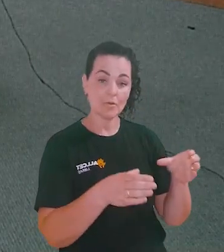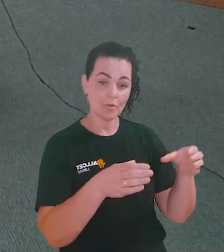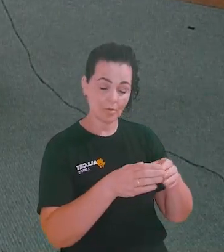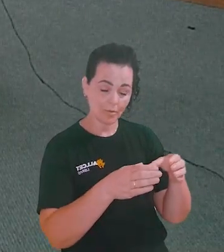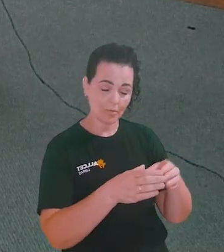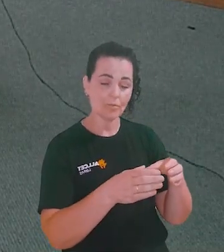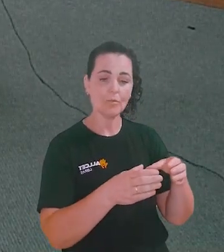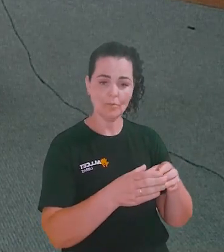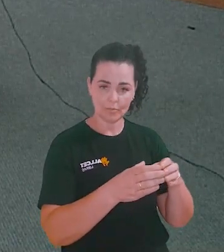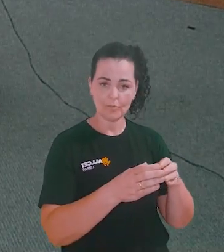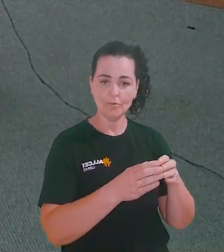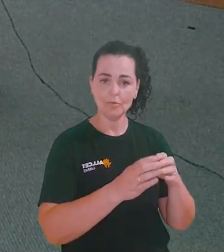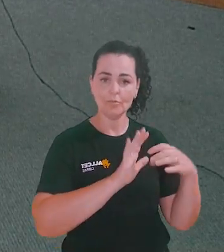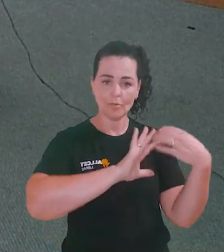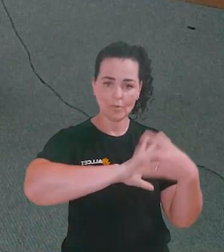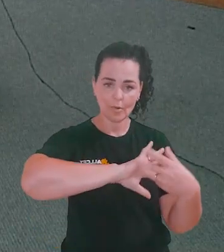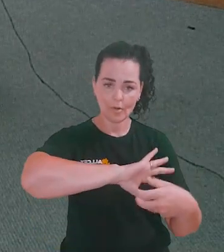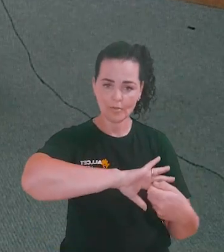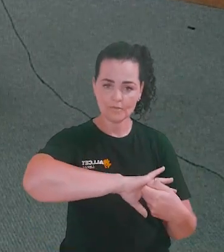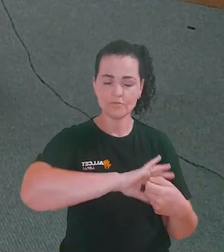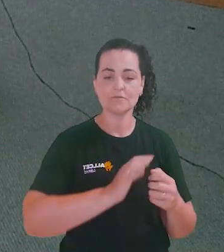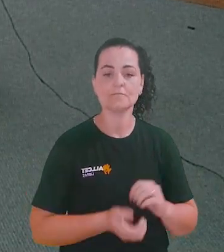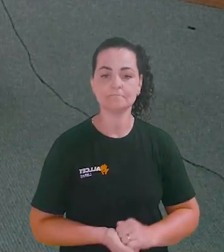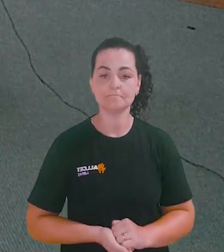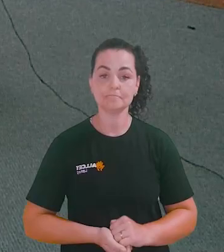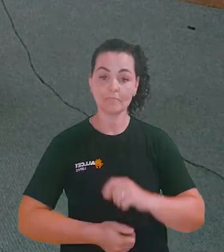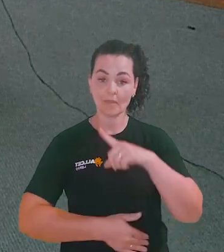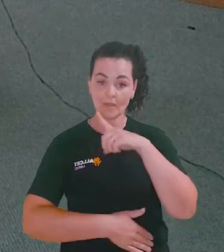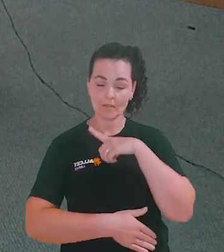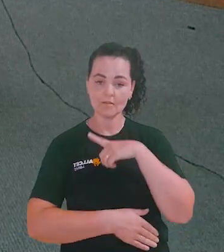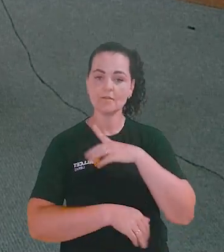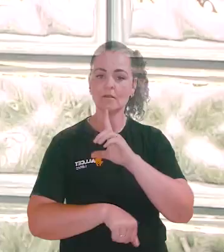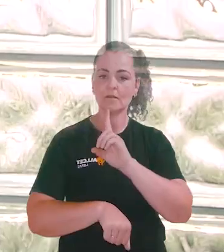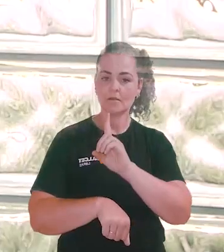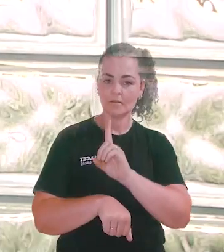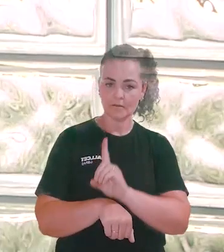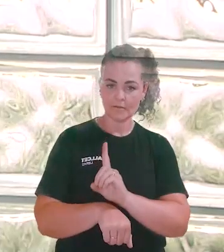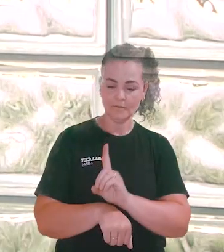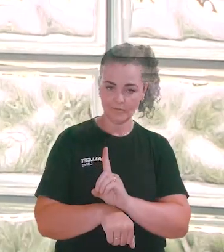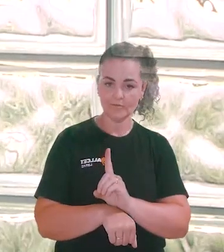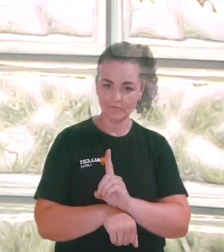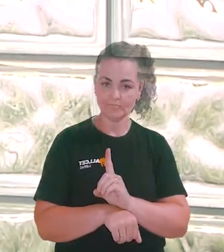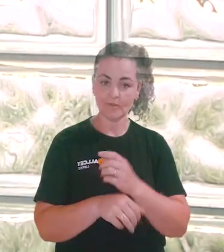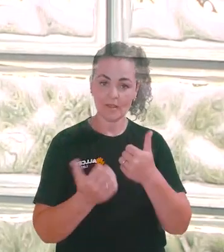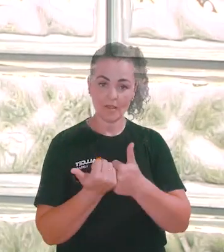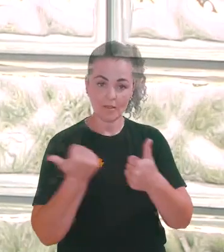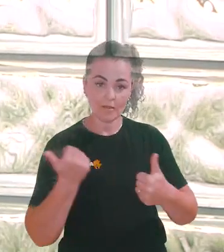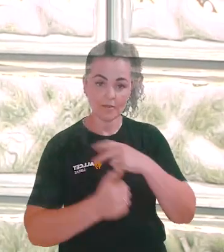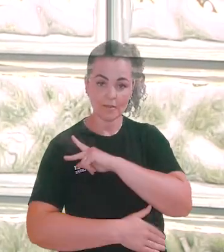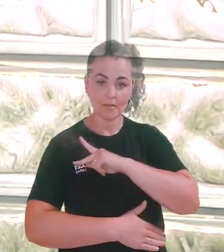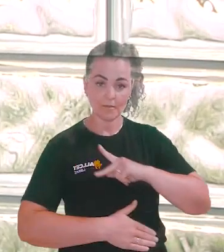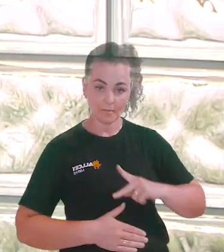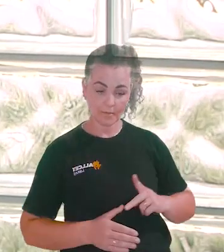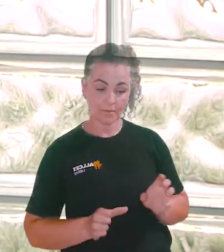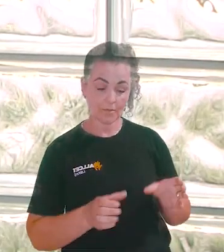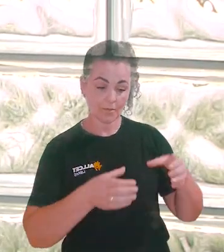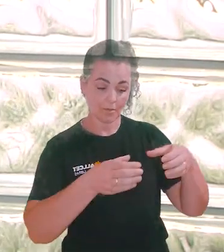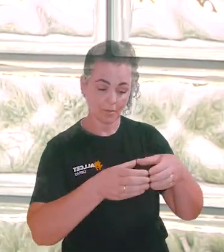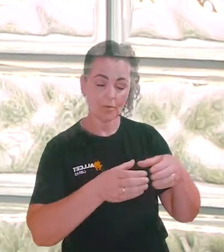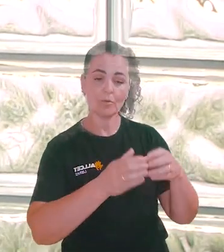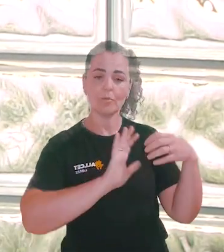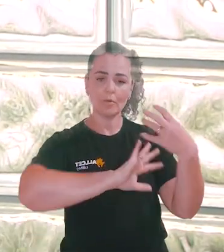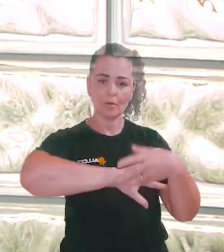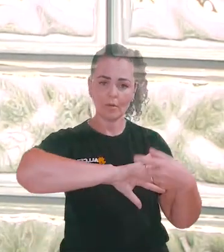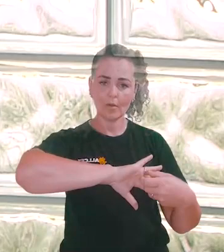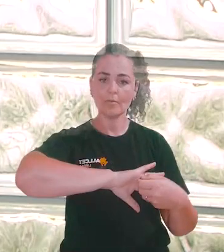esse nosso bate-papo de hoje, temos aqui a Eduarda Tonin Peixer, vice-presidente do Núcleo de Voluntariado Corporativo